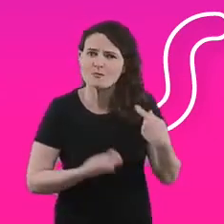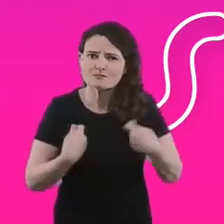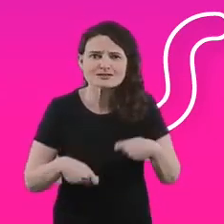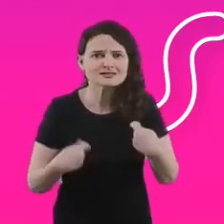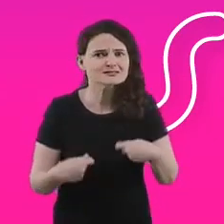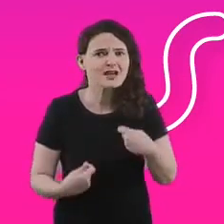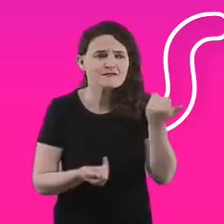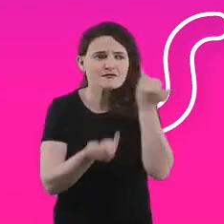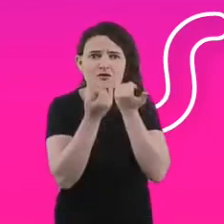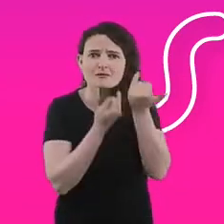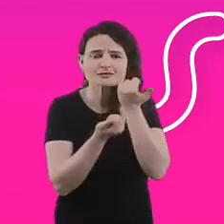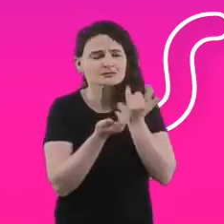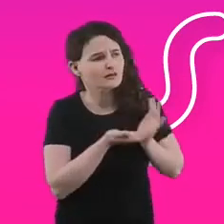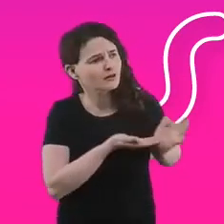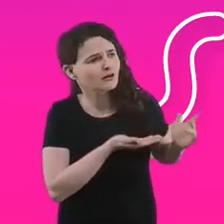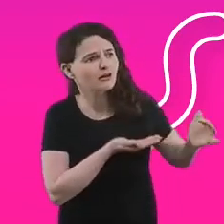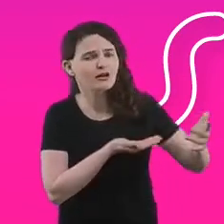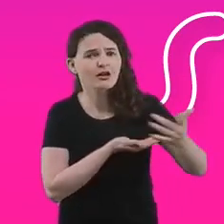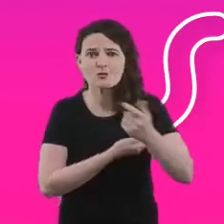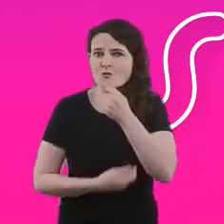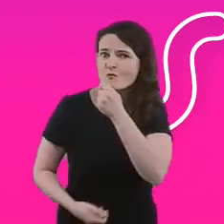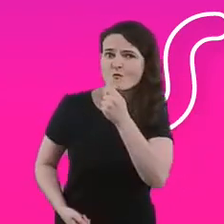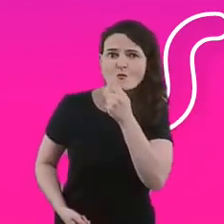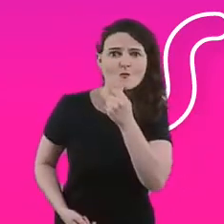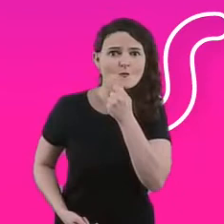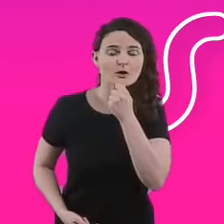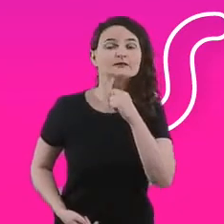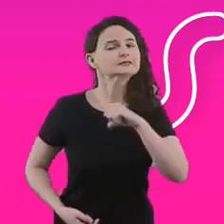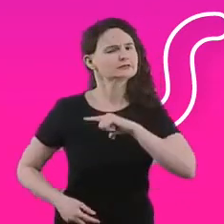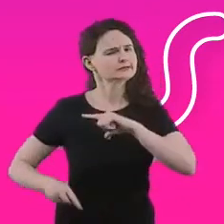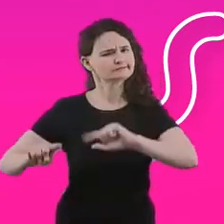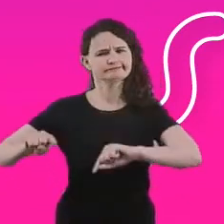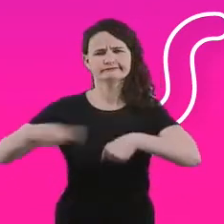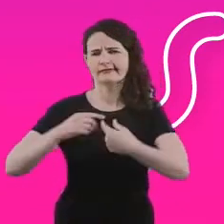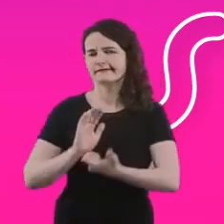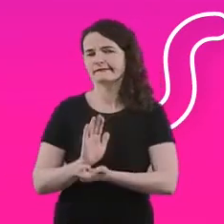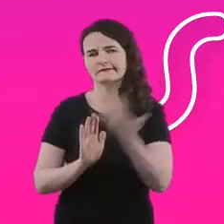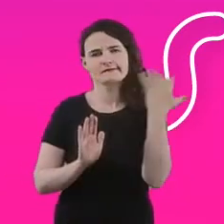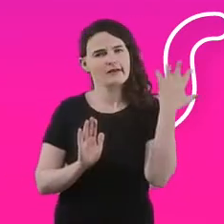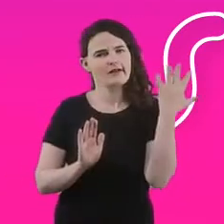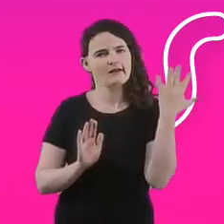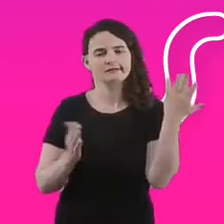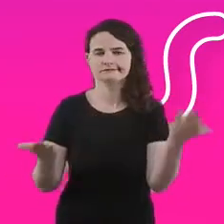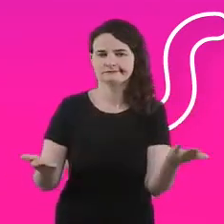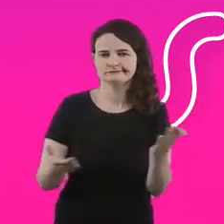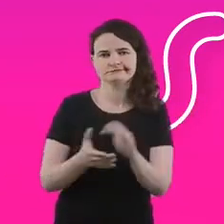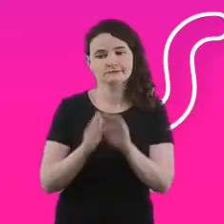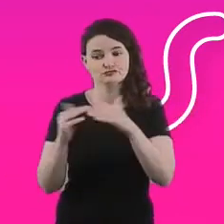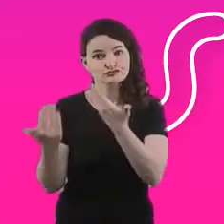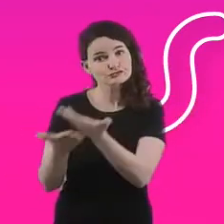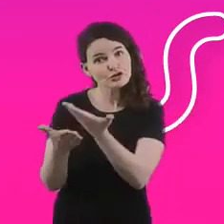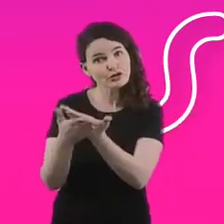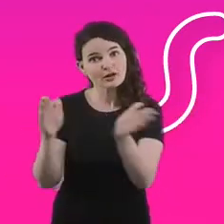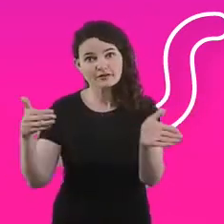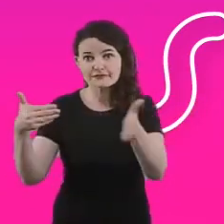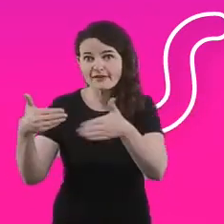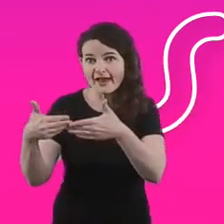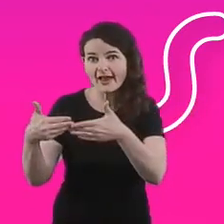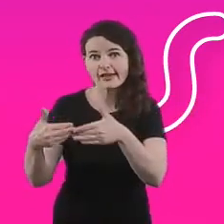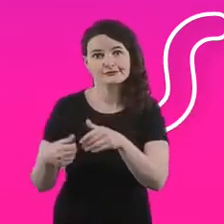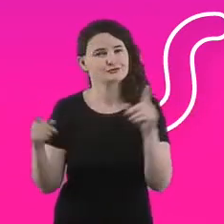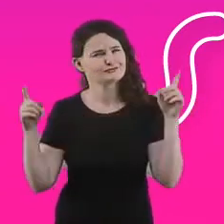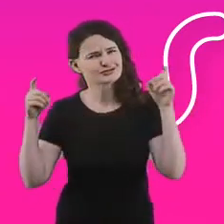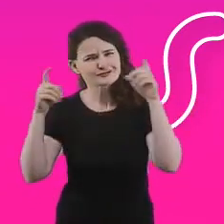questão. Muitos desafios foram colocados em função do Covid, né? Desde o fechamento das escolas até essa dificuldade de